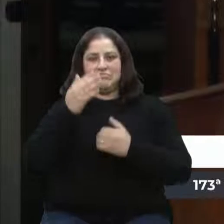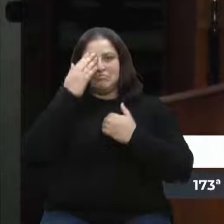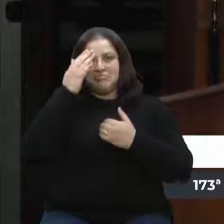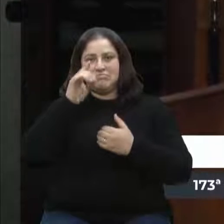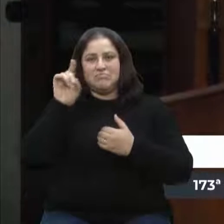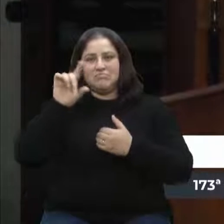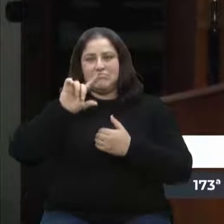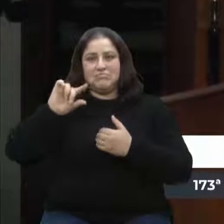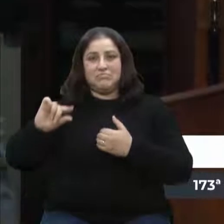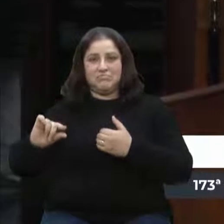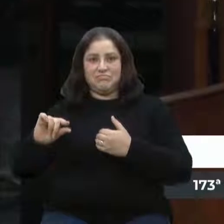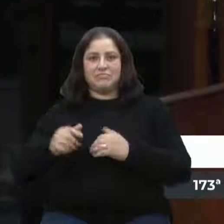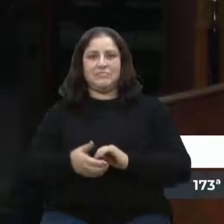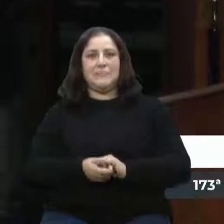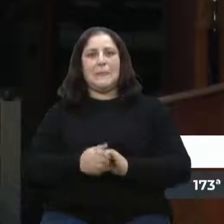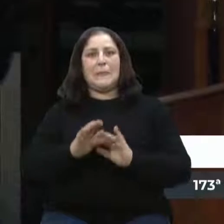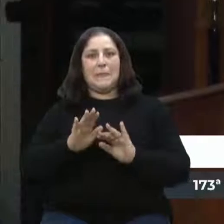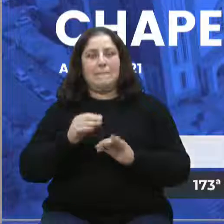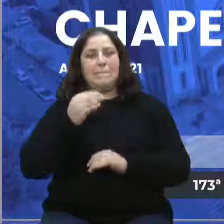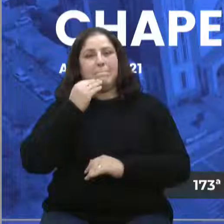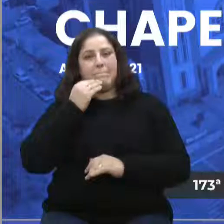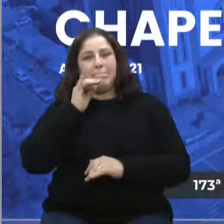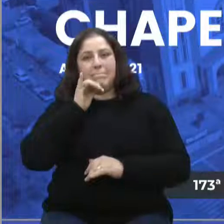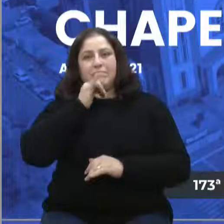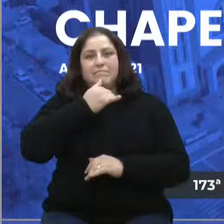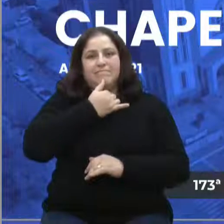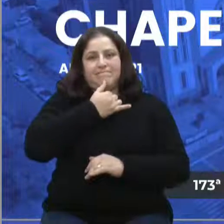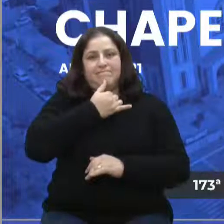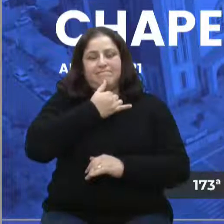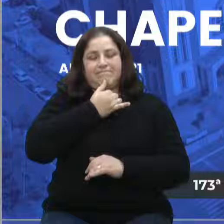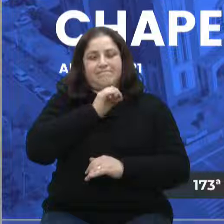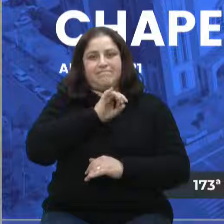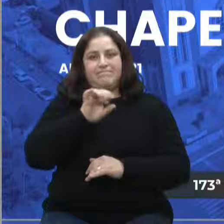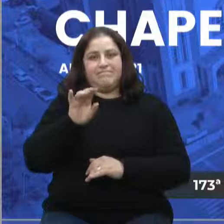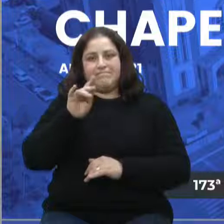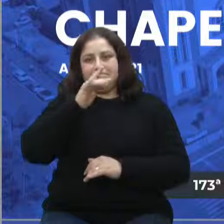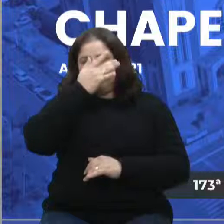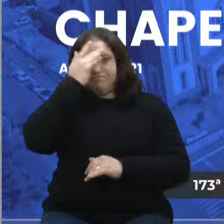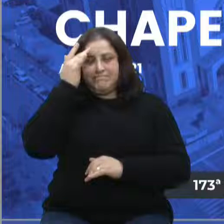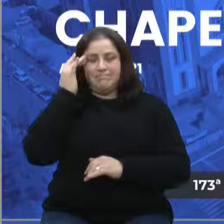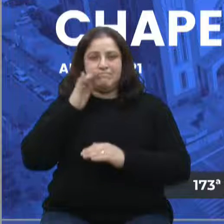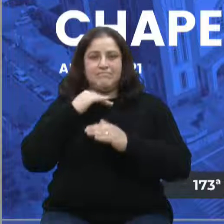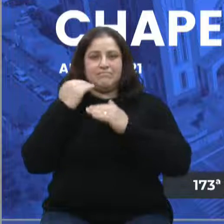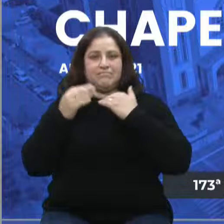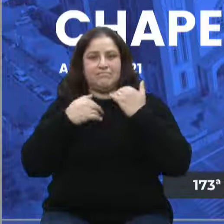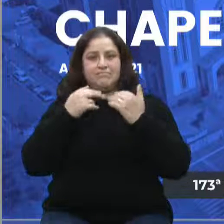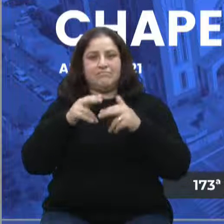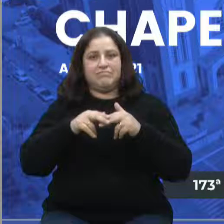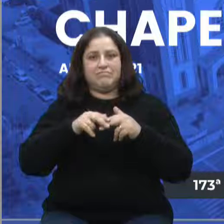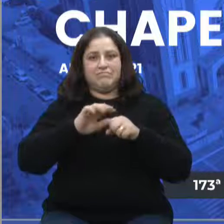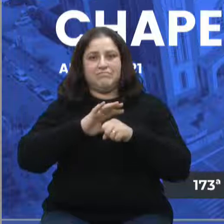é baixa, né? Mas é claro que a gente lamenta cada vida que foi perdida por essa